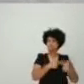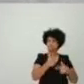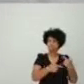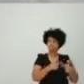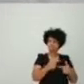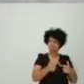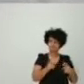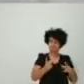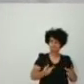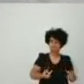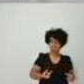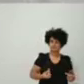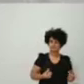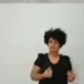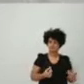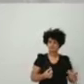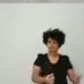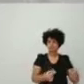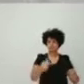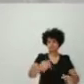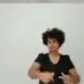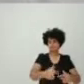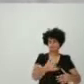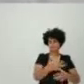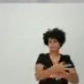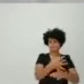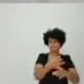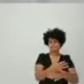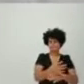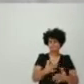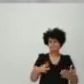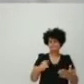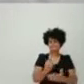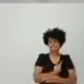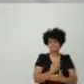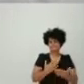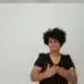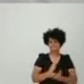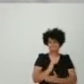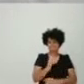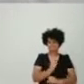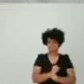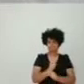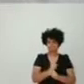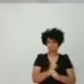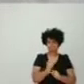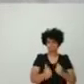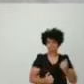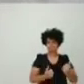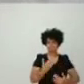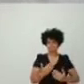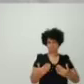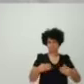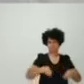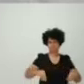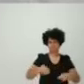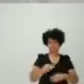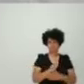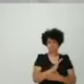Investindo na cidade nós aprovamos nesse ano a doação de alguns terrenos